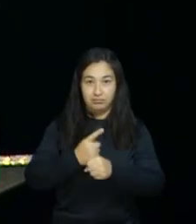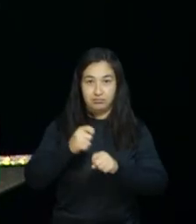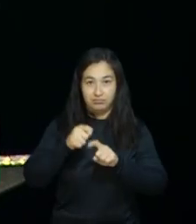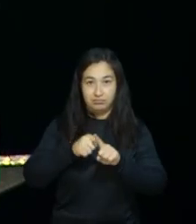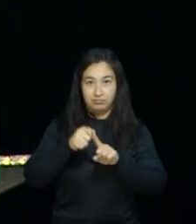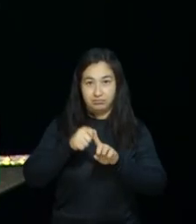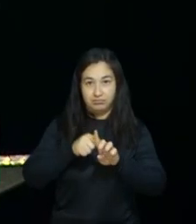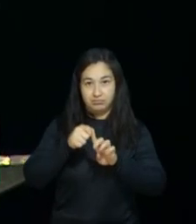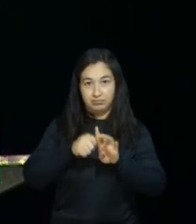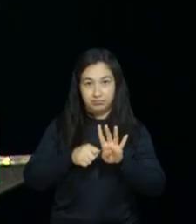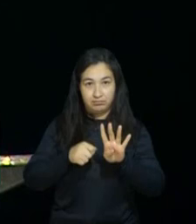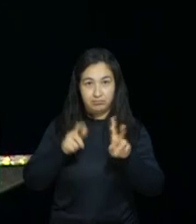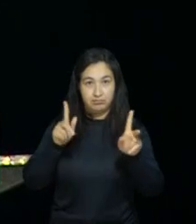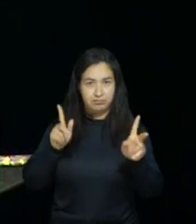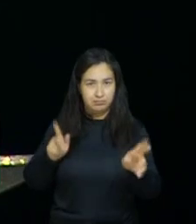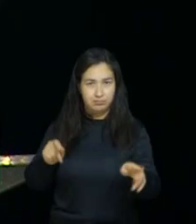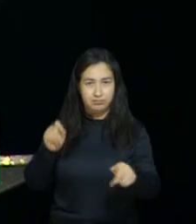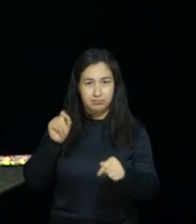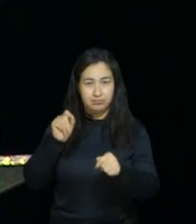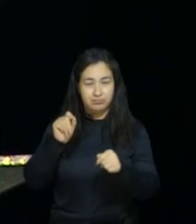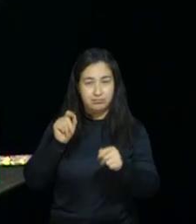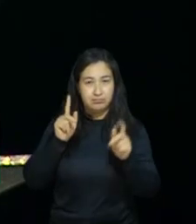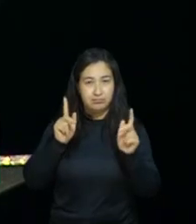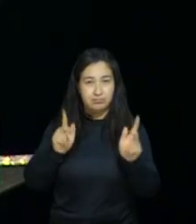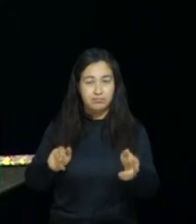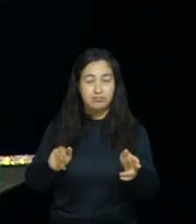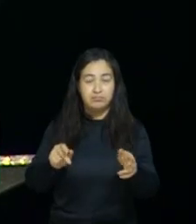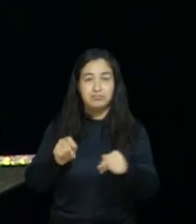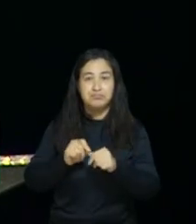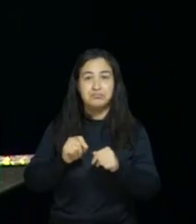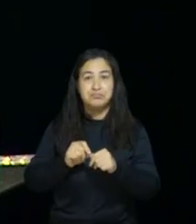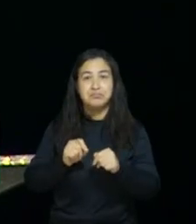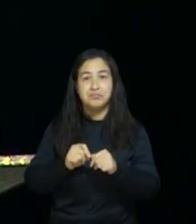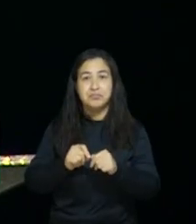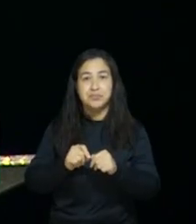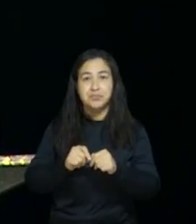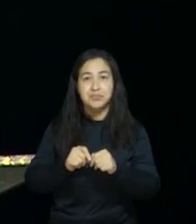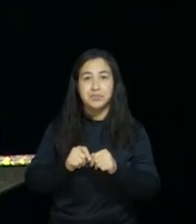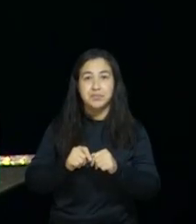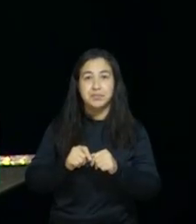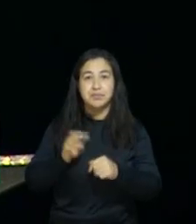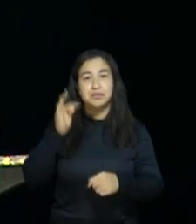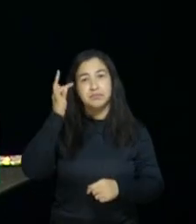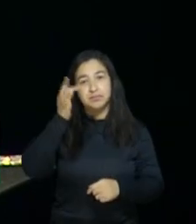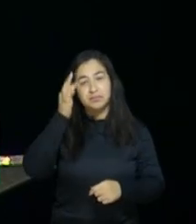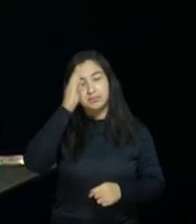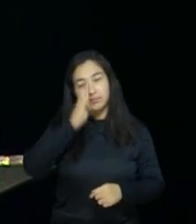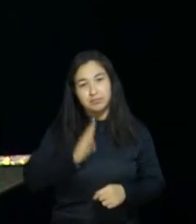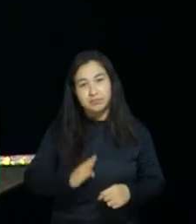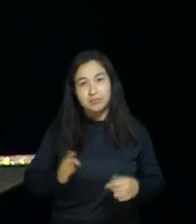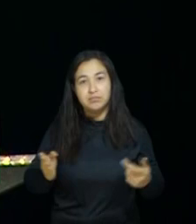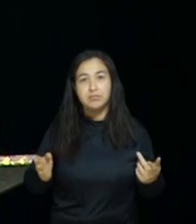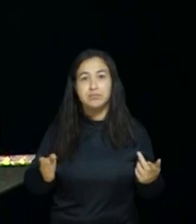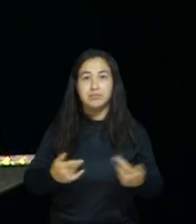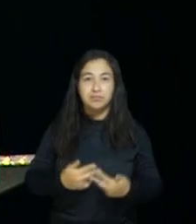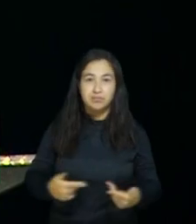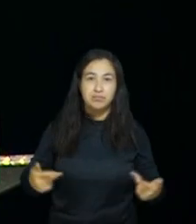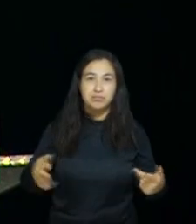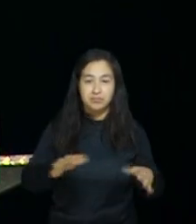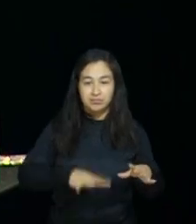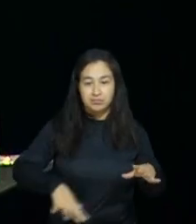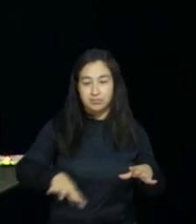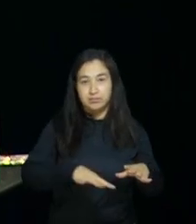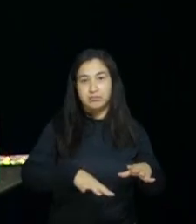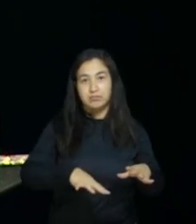fazendo. Tanto nas rodovias, cirurgias eletivas, faculdade gratuita, e agora, para a nossa região do Alto